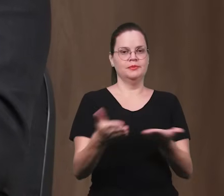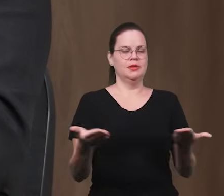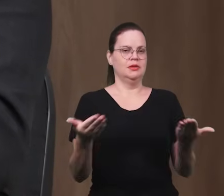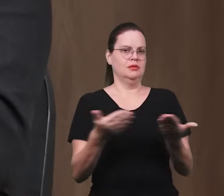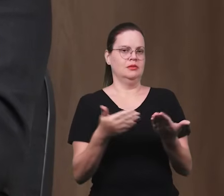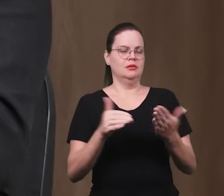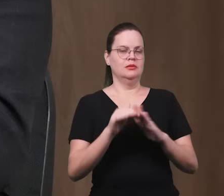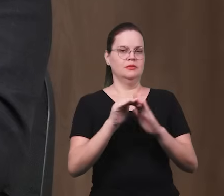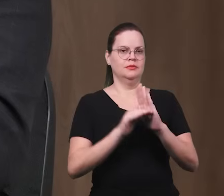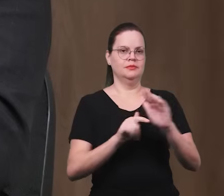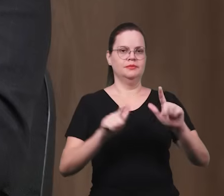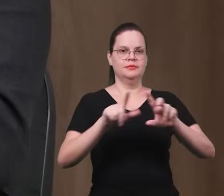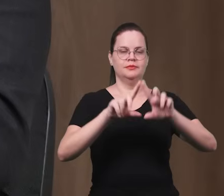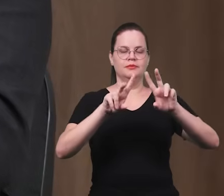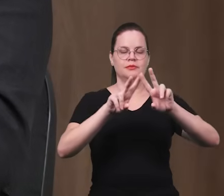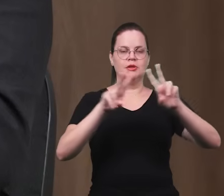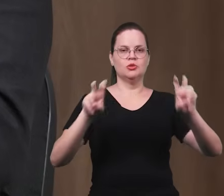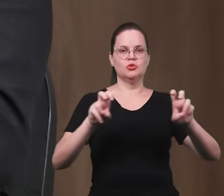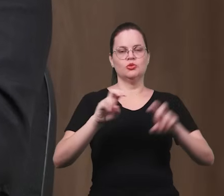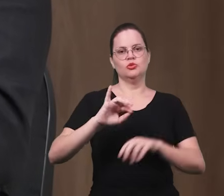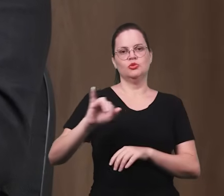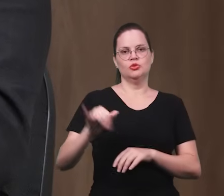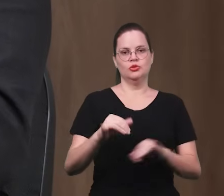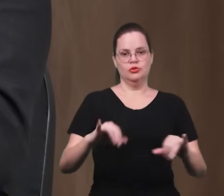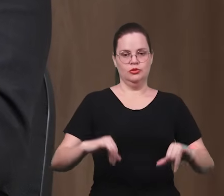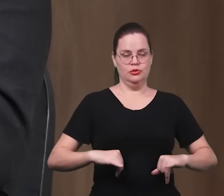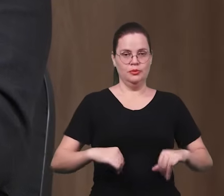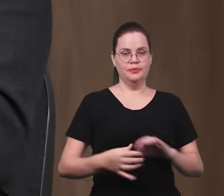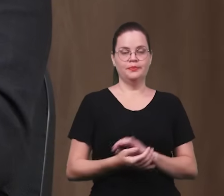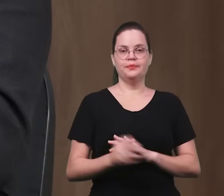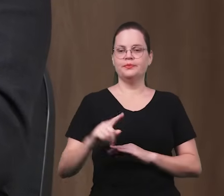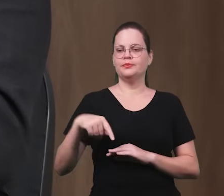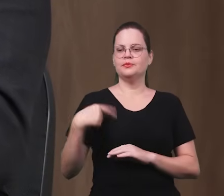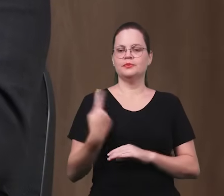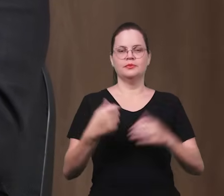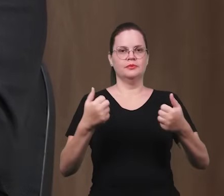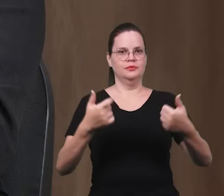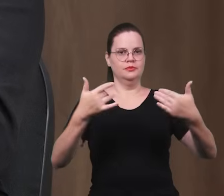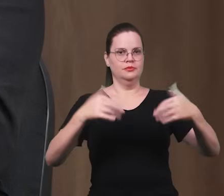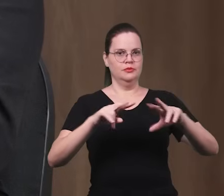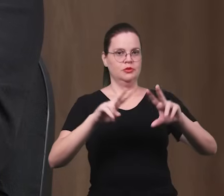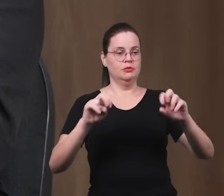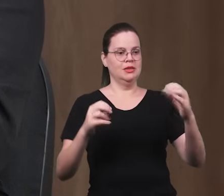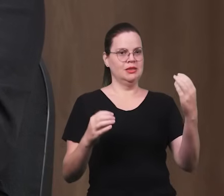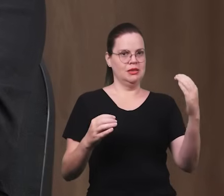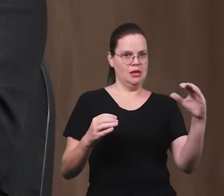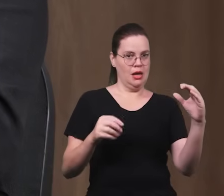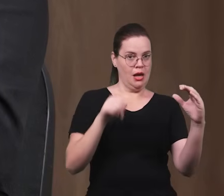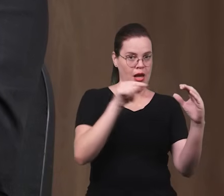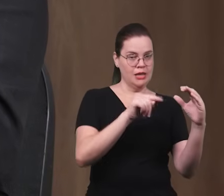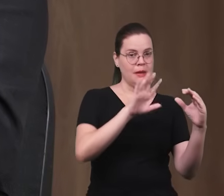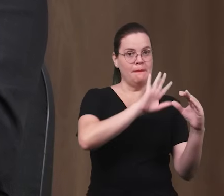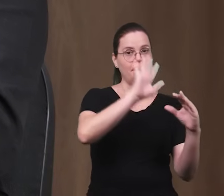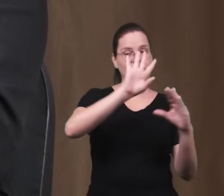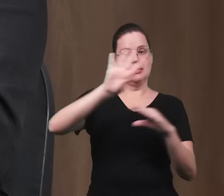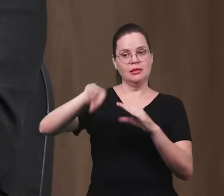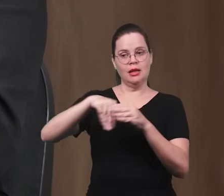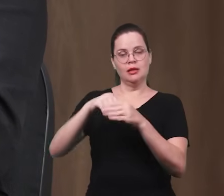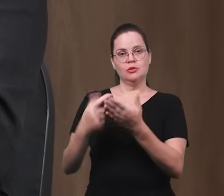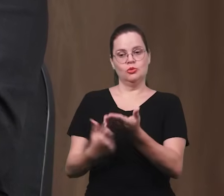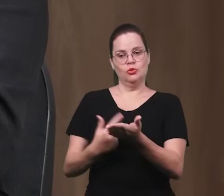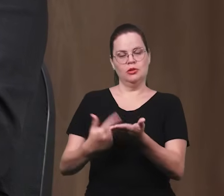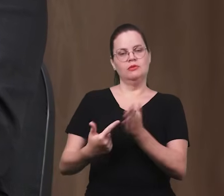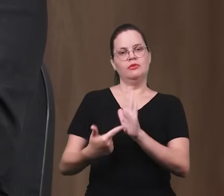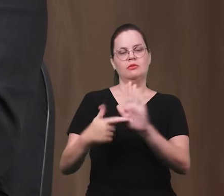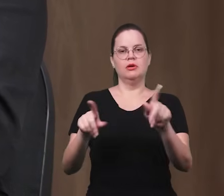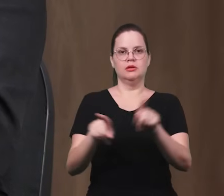da série sobre Jó, sobre o livro de Jó, onde nós estamos abordando alguns aspectos da ciência no livro de Jó, aquilo que o homem foi descobrindo ao